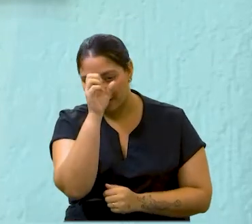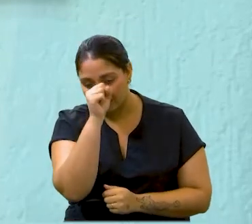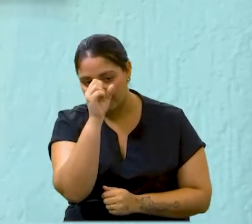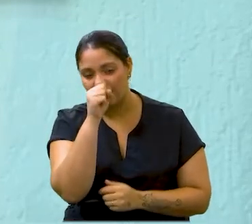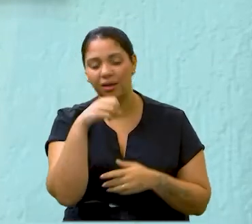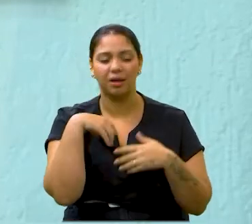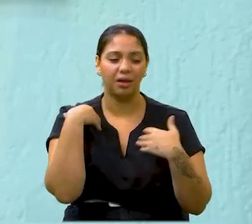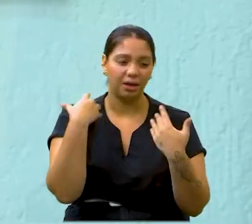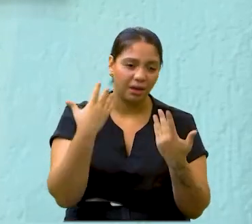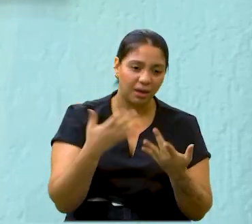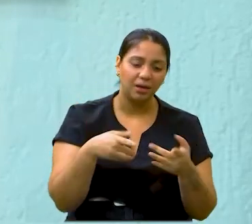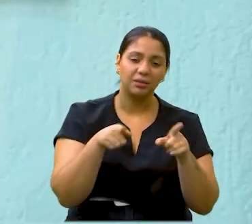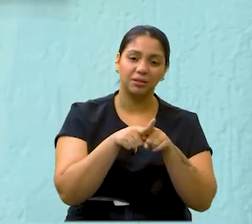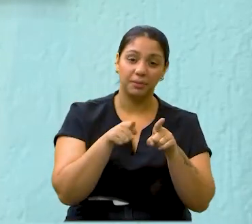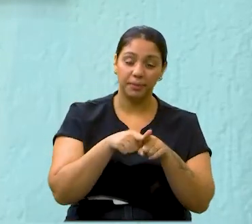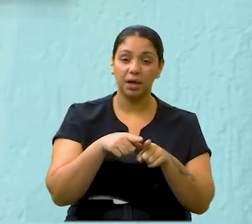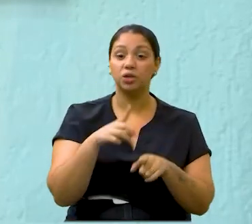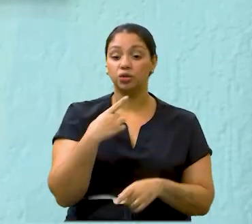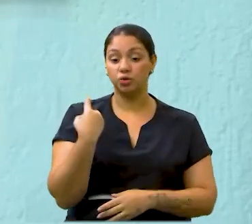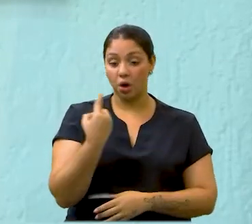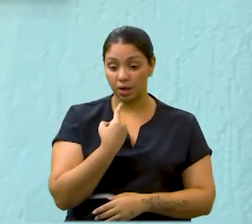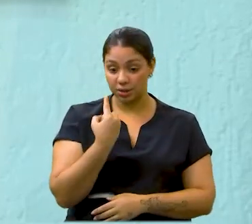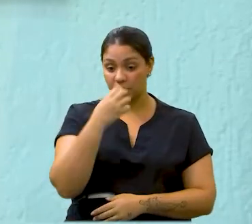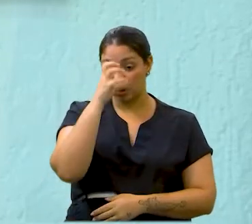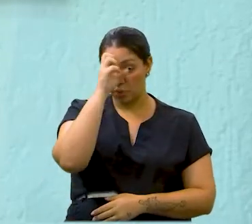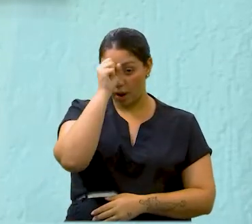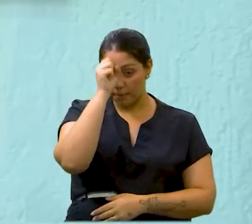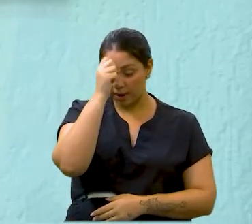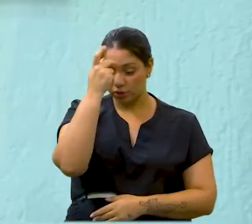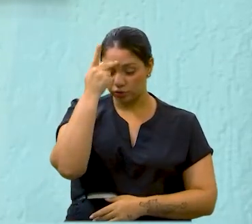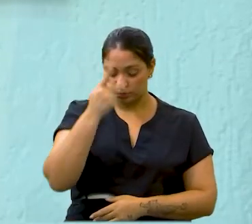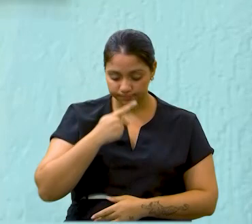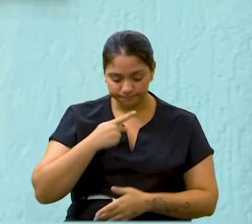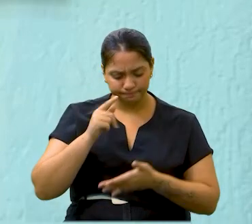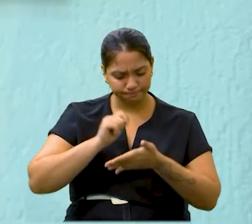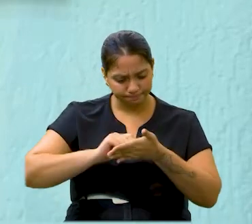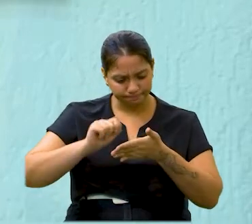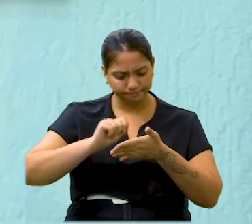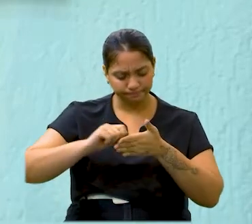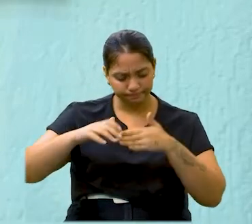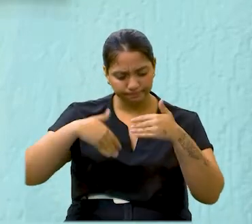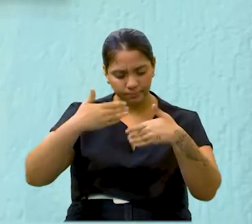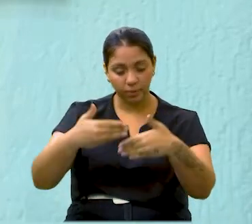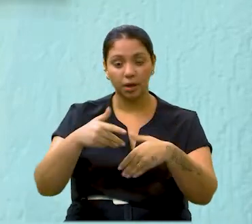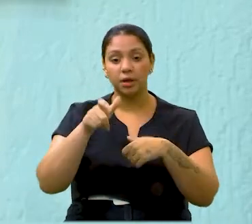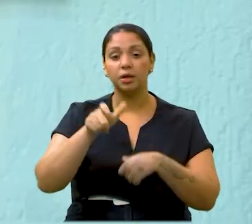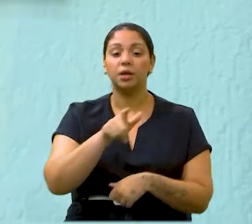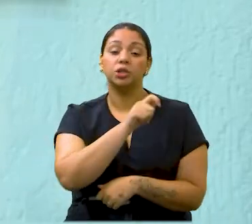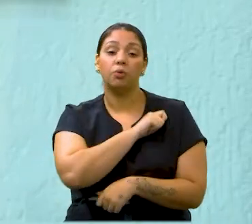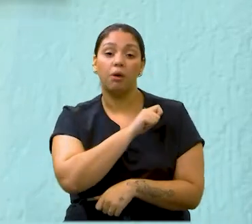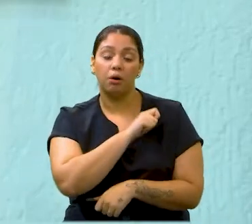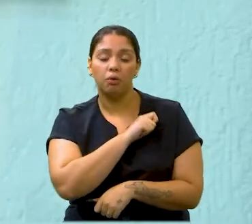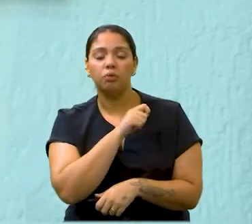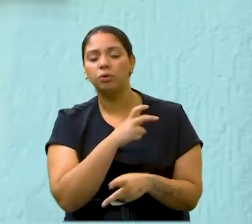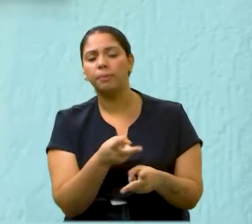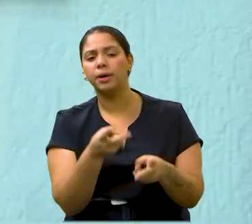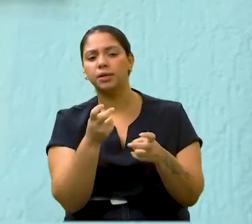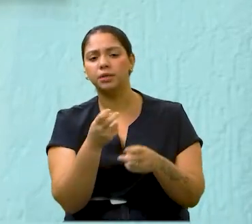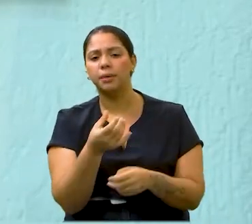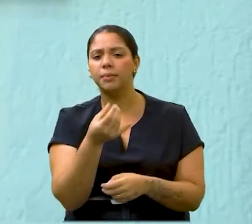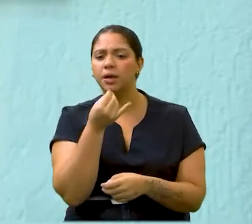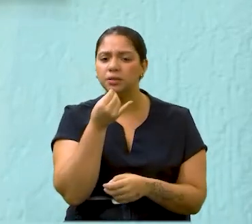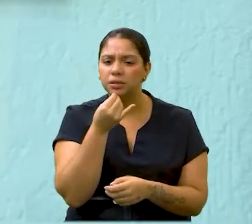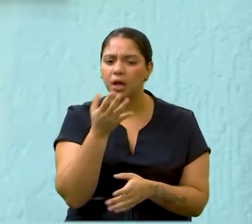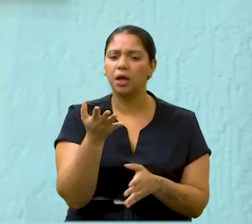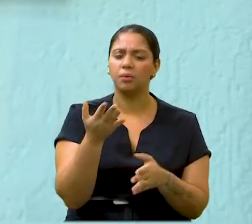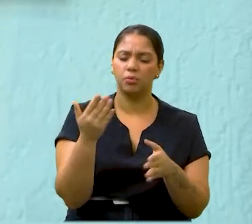aprender, trazendo um autodidatismo, tá? E quando um aluno vê que através de exemplos,